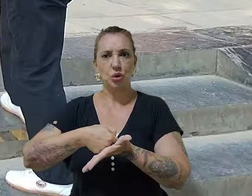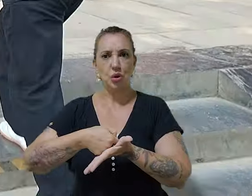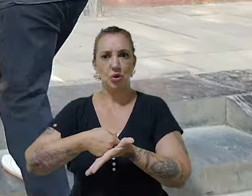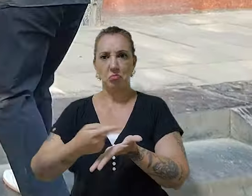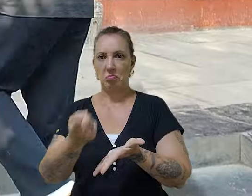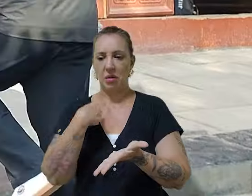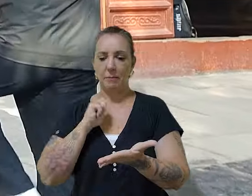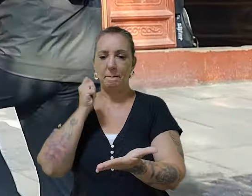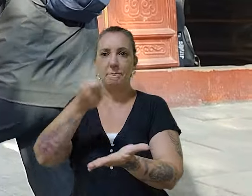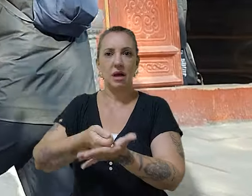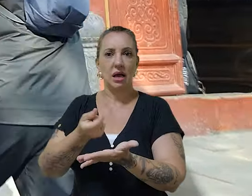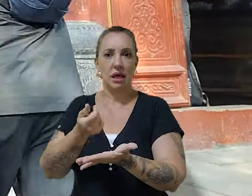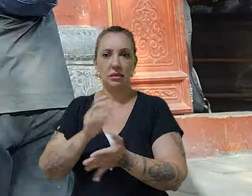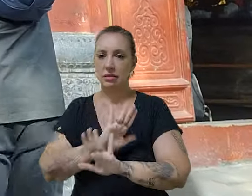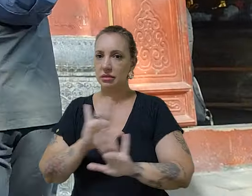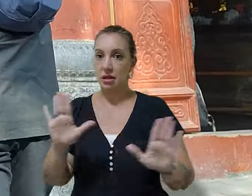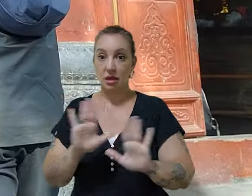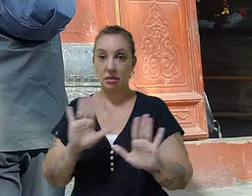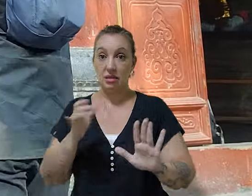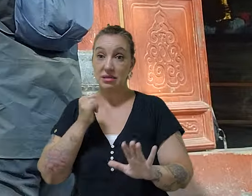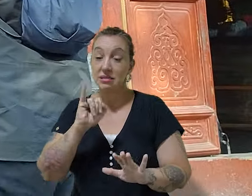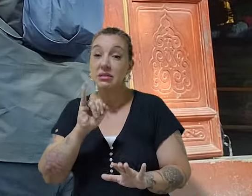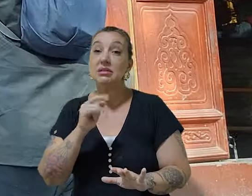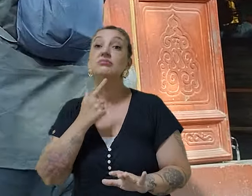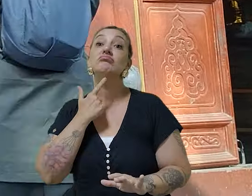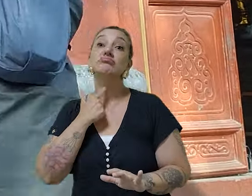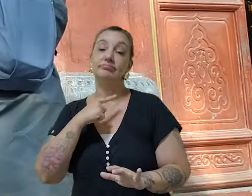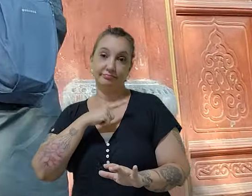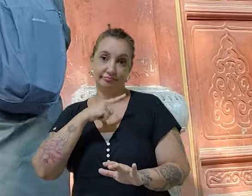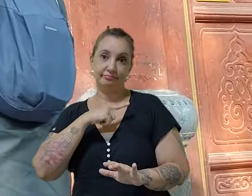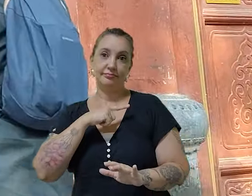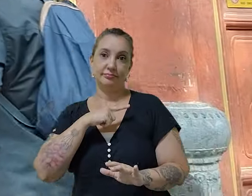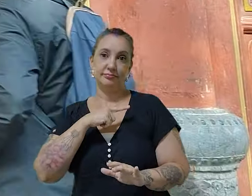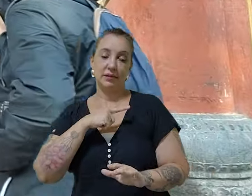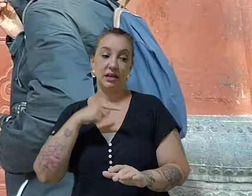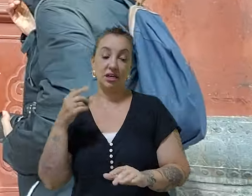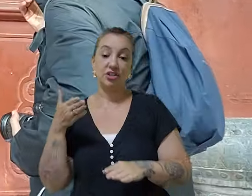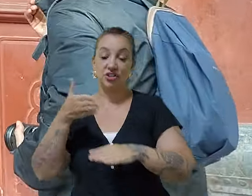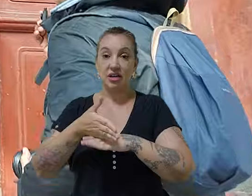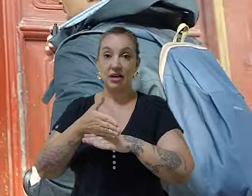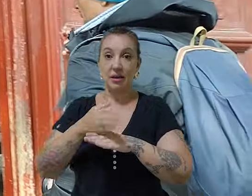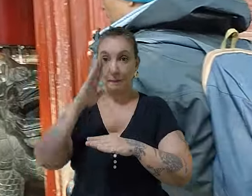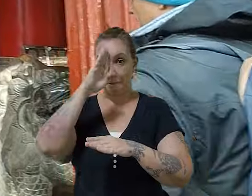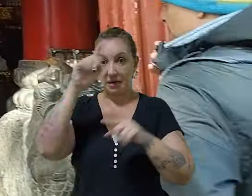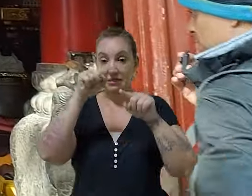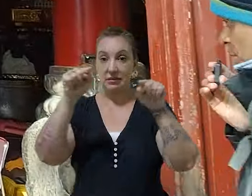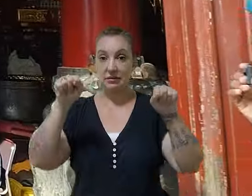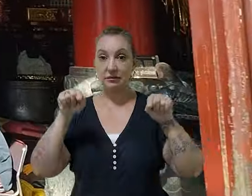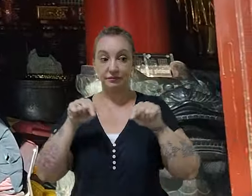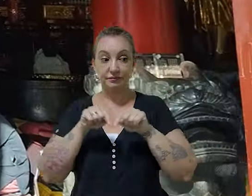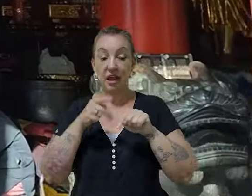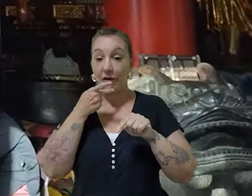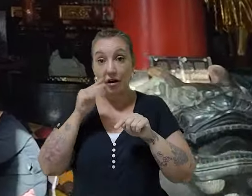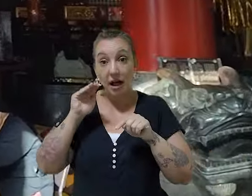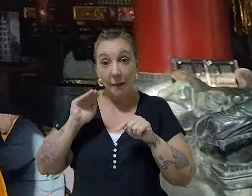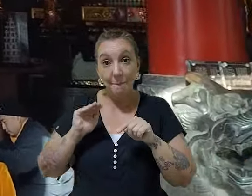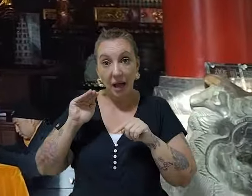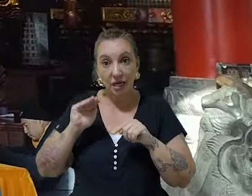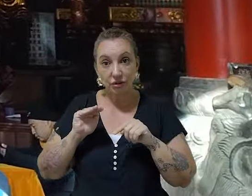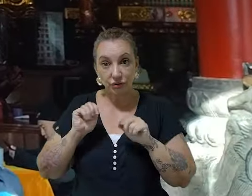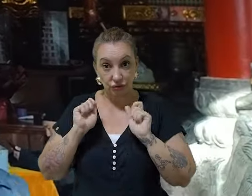obrigatório, né? E a gente chega aqui no salão principal. Vou até falar um pouquinho mais